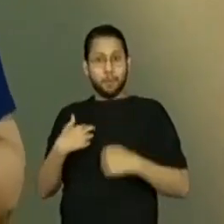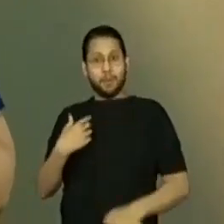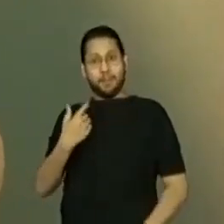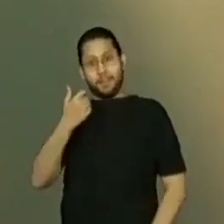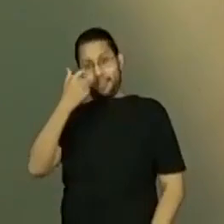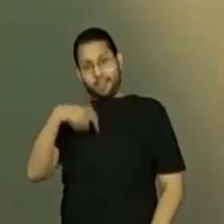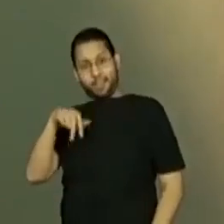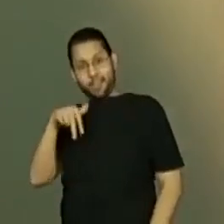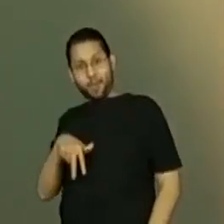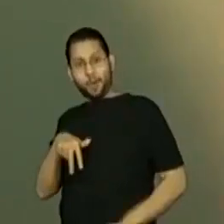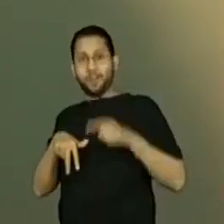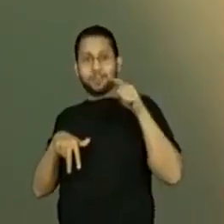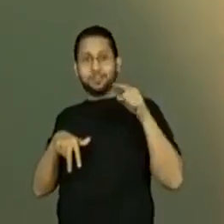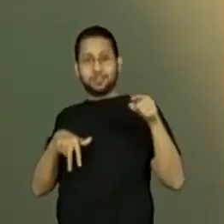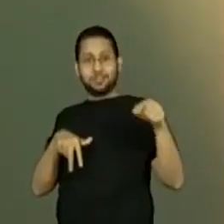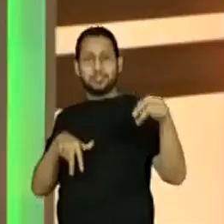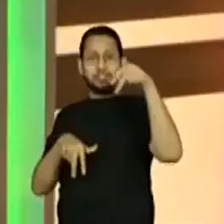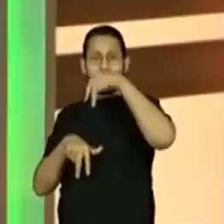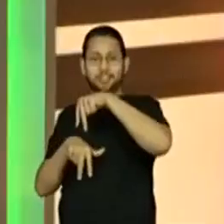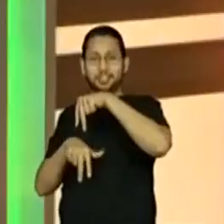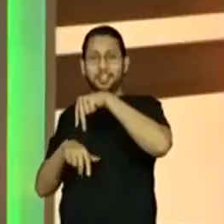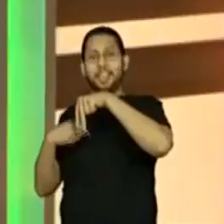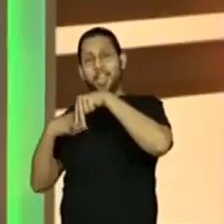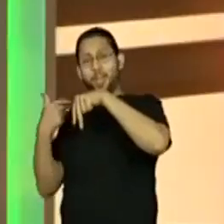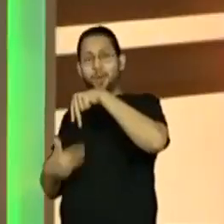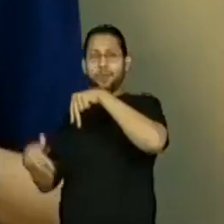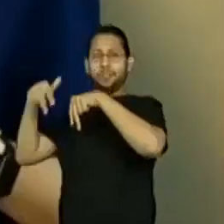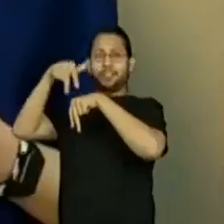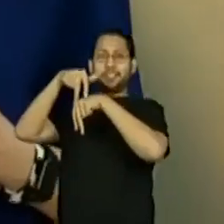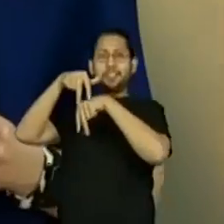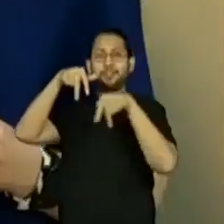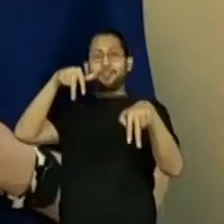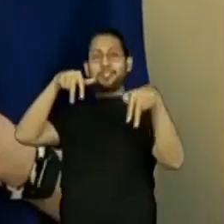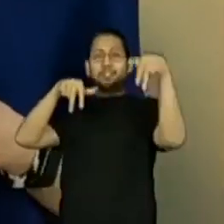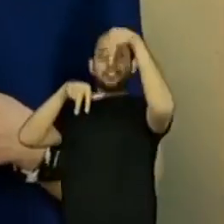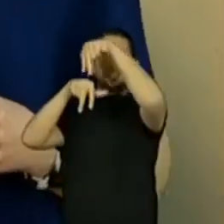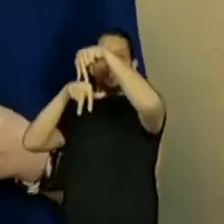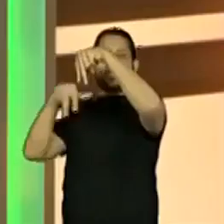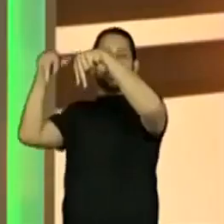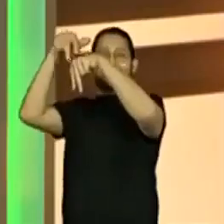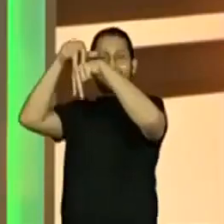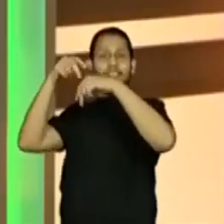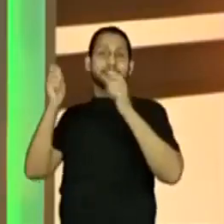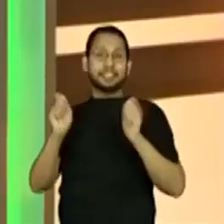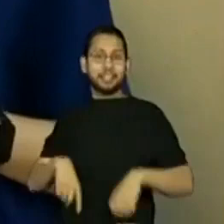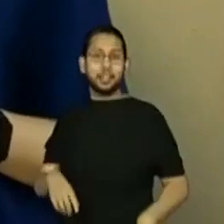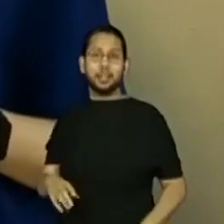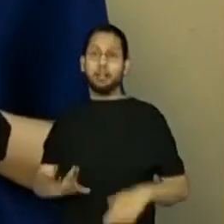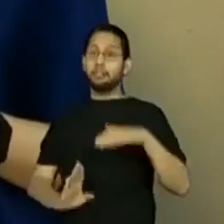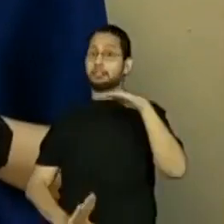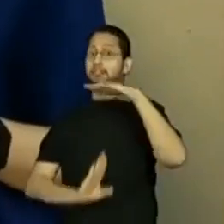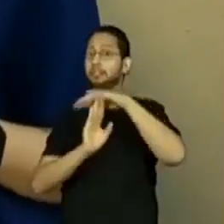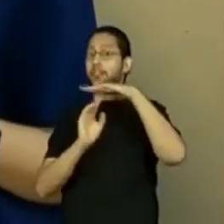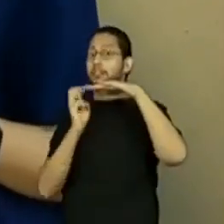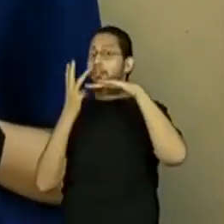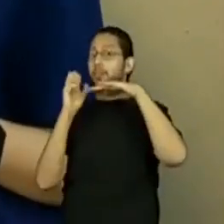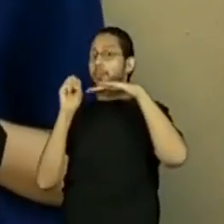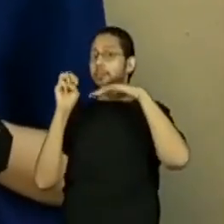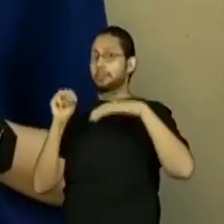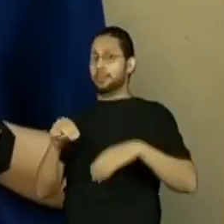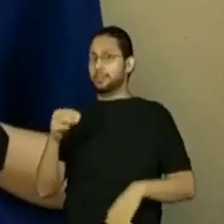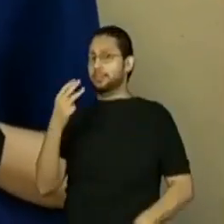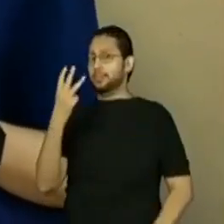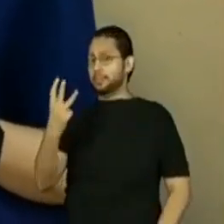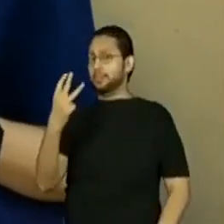uma em cima da outra, Até chegar lá na cabeça dele. até chegar lá em cima na cabeça dele. E ele tem 38 metros. Sim. Meu